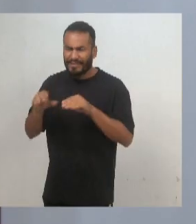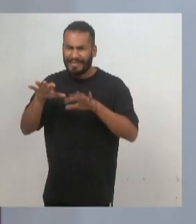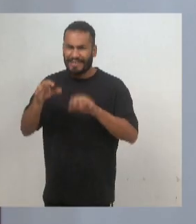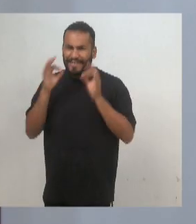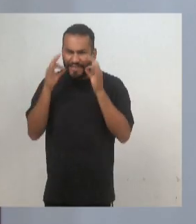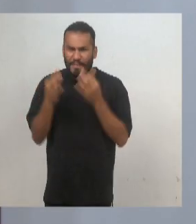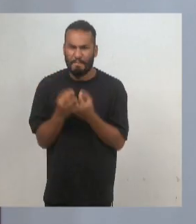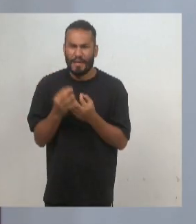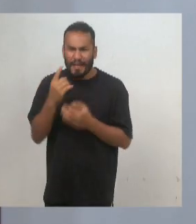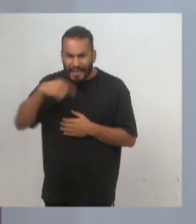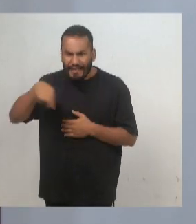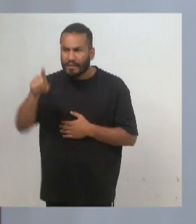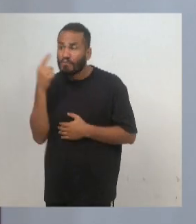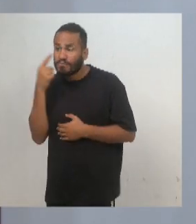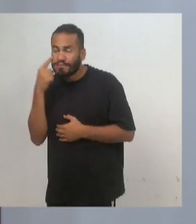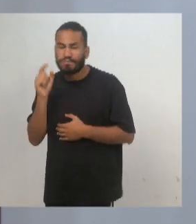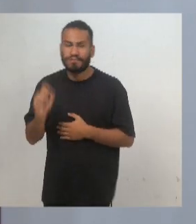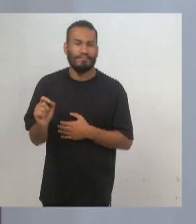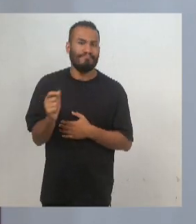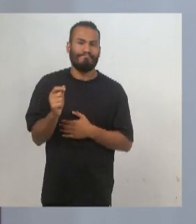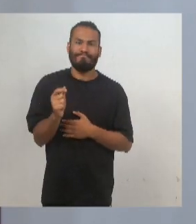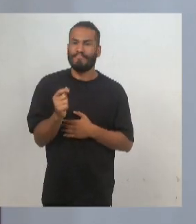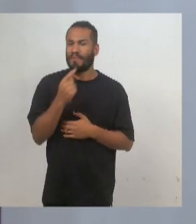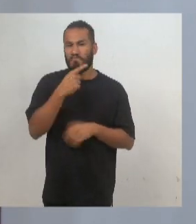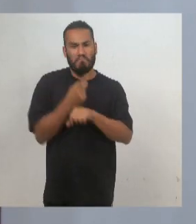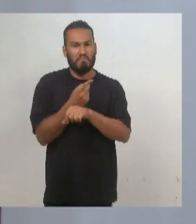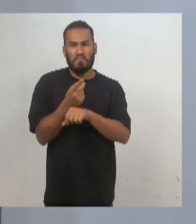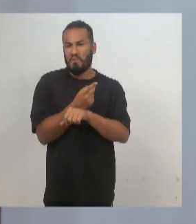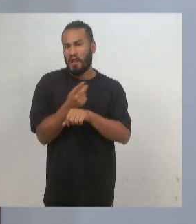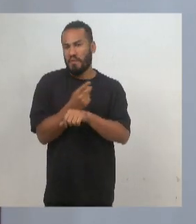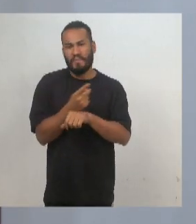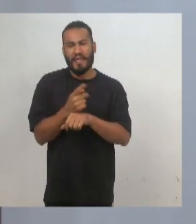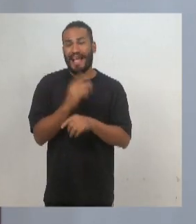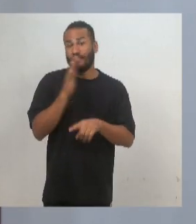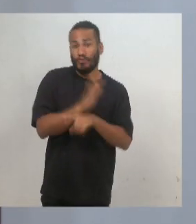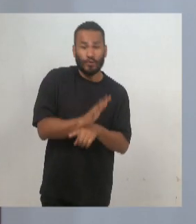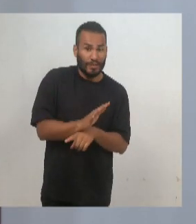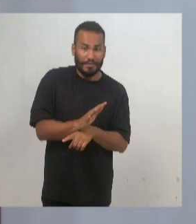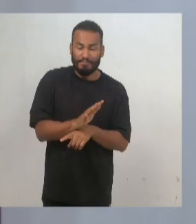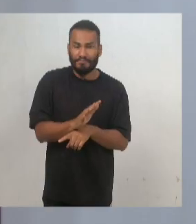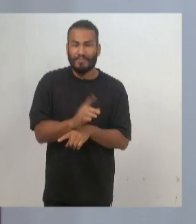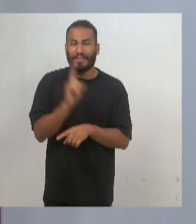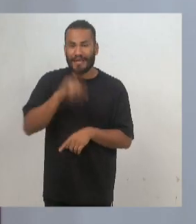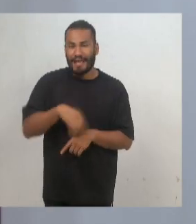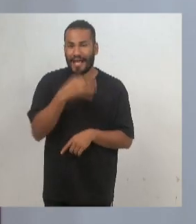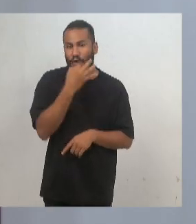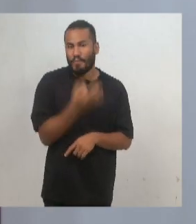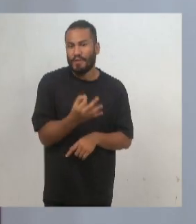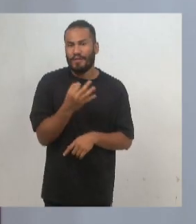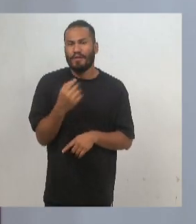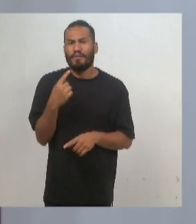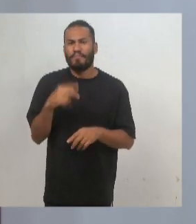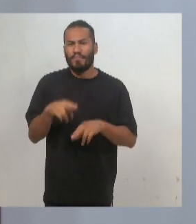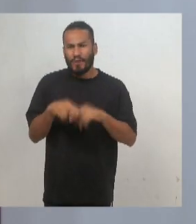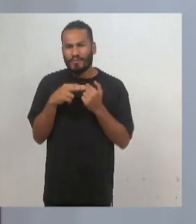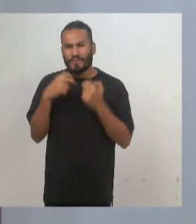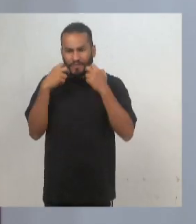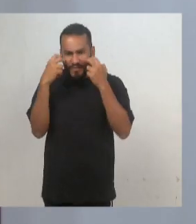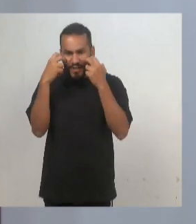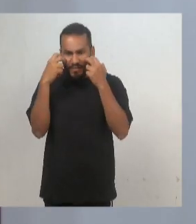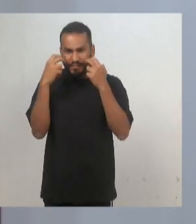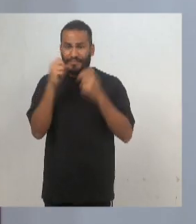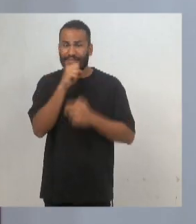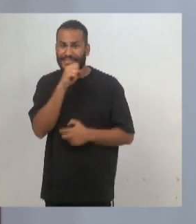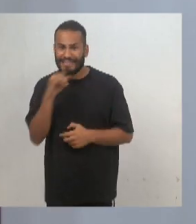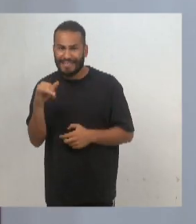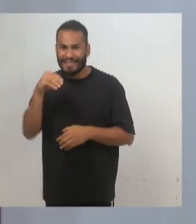e a família indo também ali, eles não vão procurar, muitas vezes, ajuda que é recomendado até por vergonha. E se já